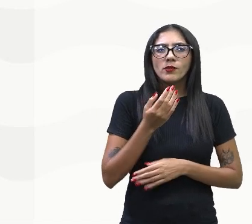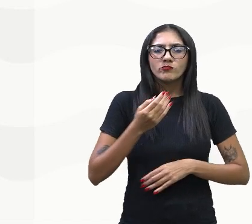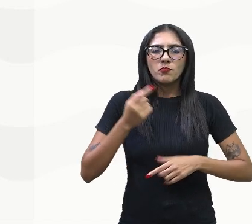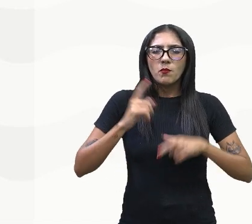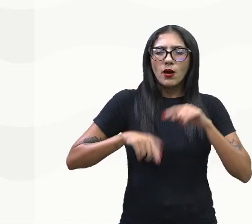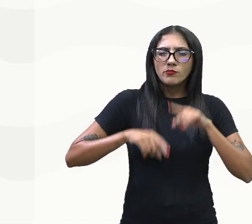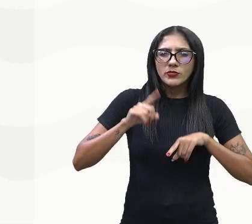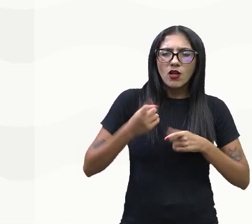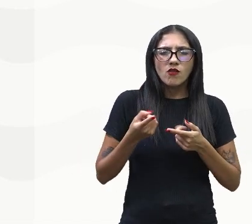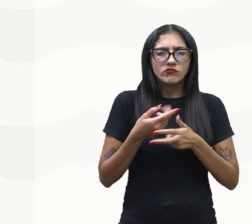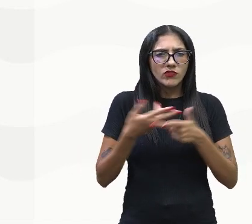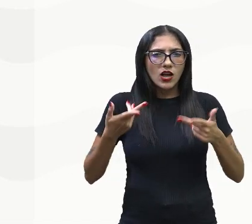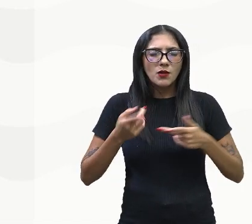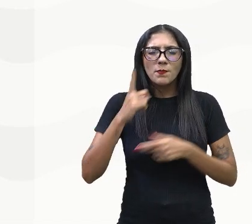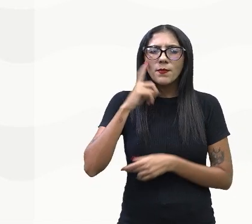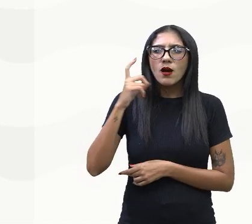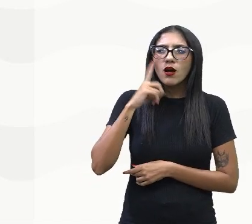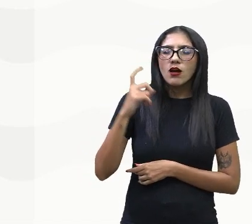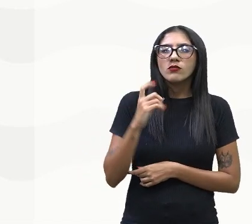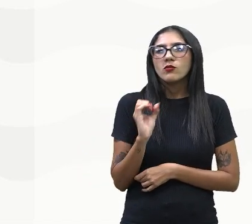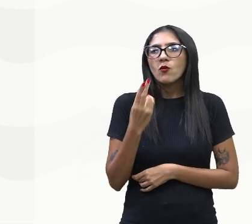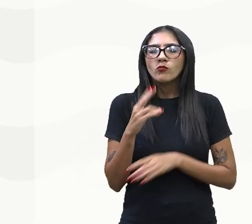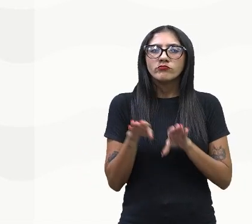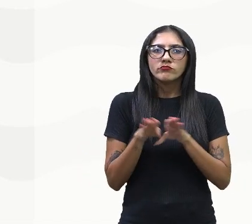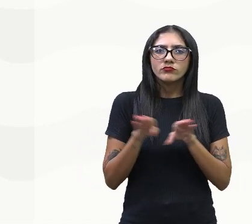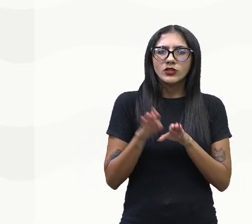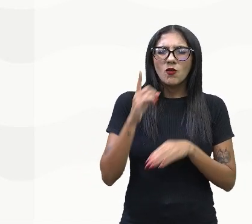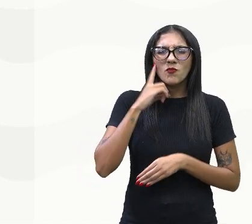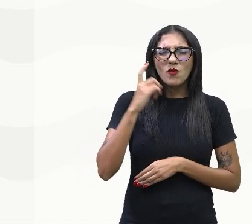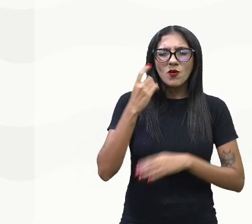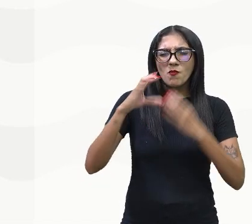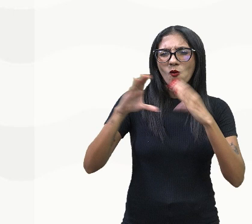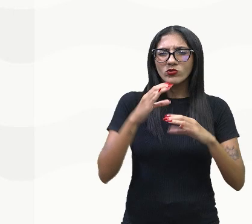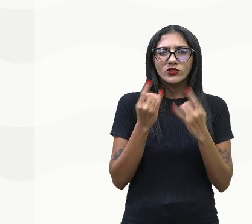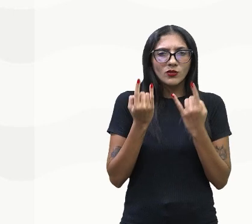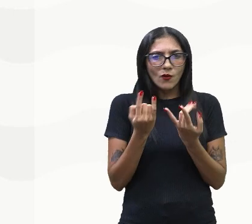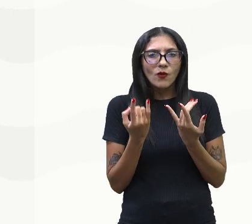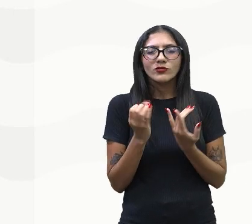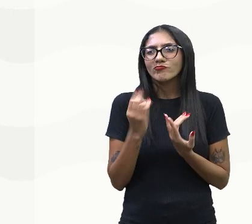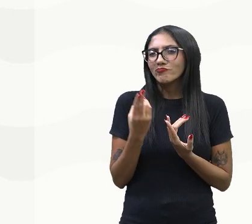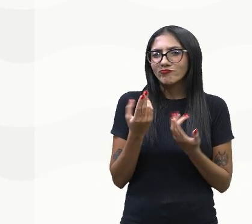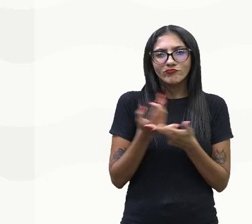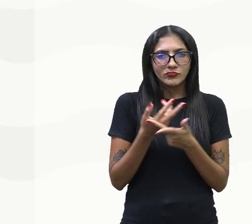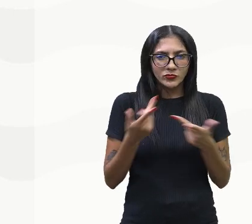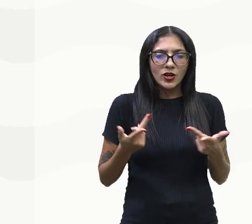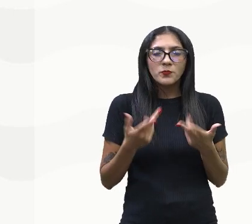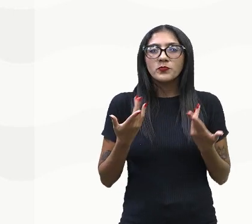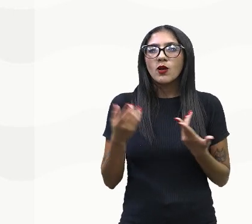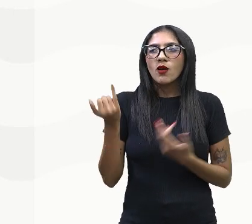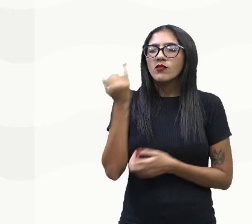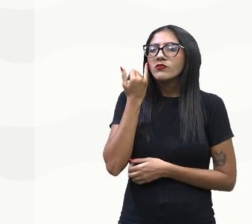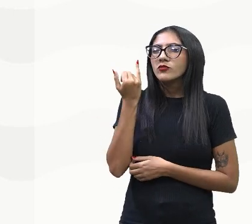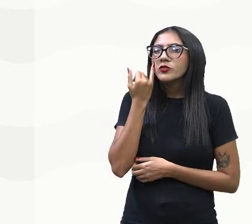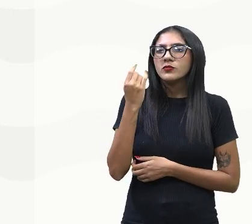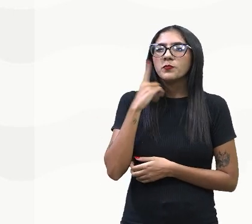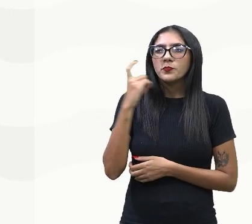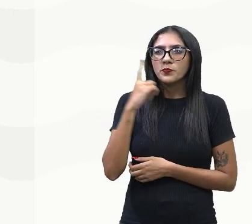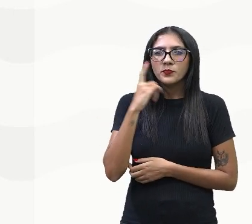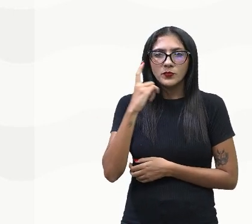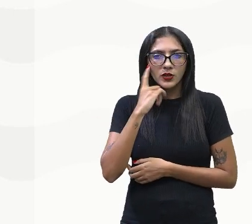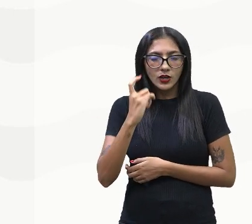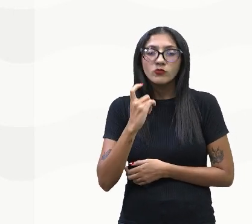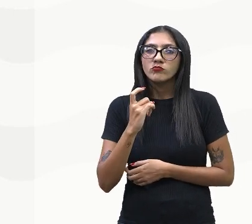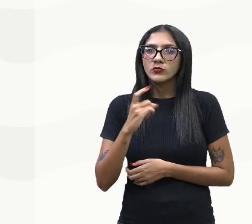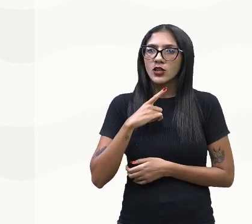Né? Seria um show de rock? Então, ao receber a cóclea, ela envia esses sons